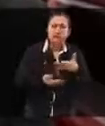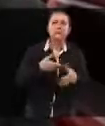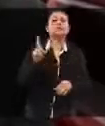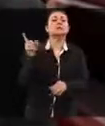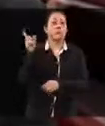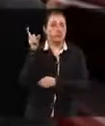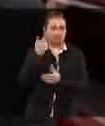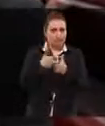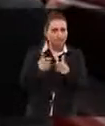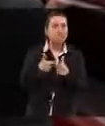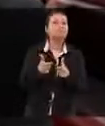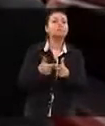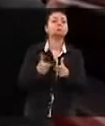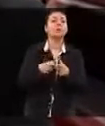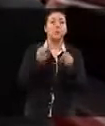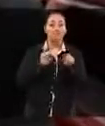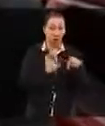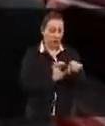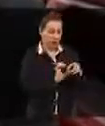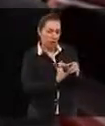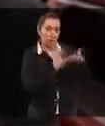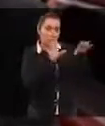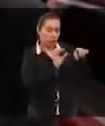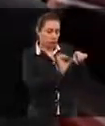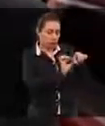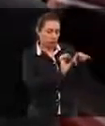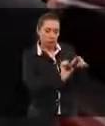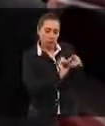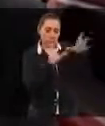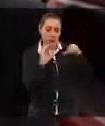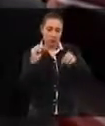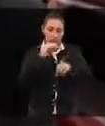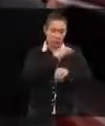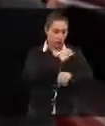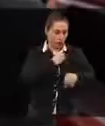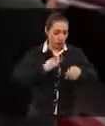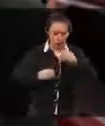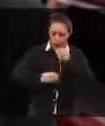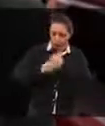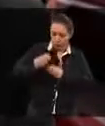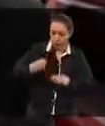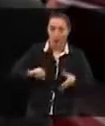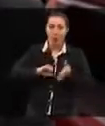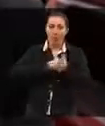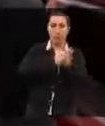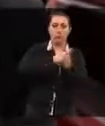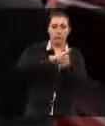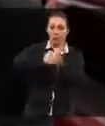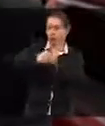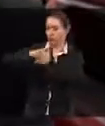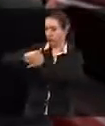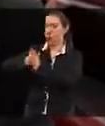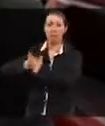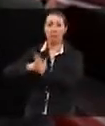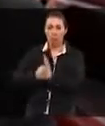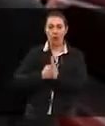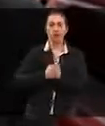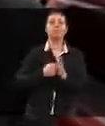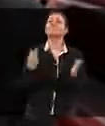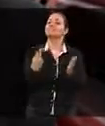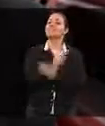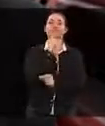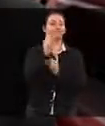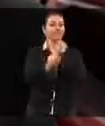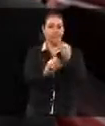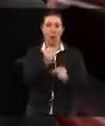elas podem se desprender, e elas podem formar, se desprender, e elas podem estar entupindo realmente